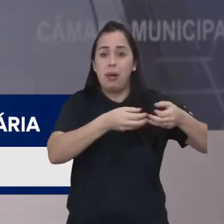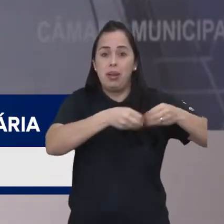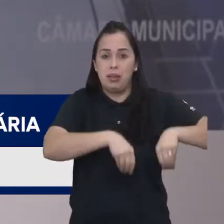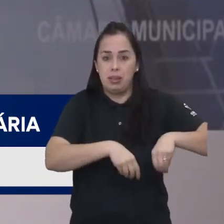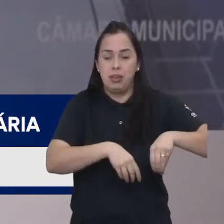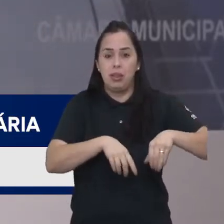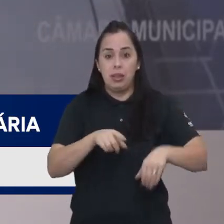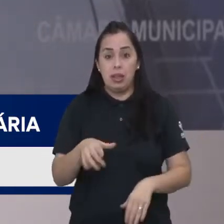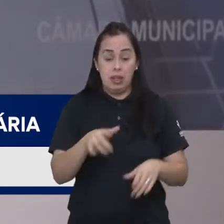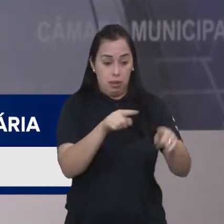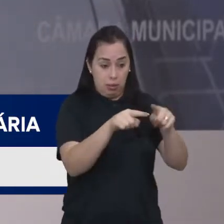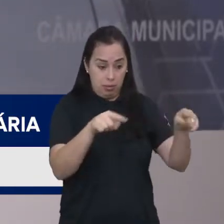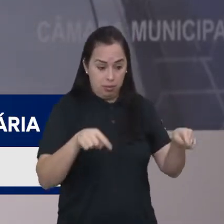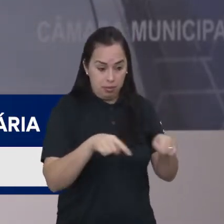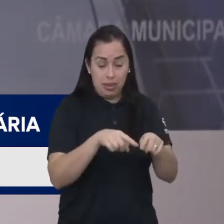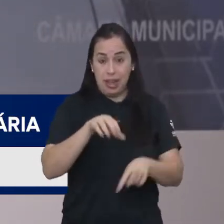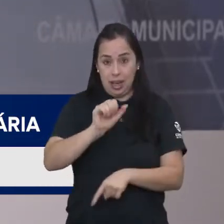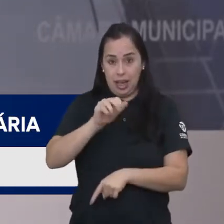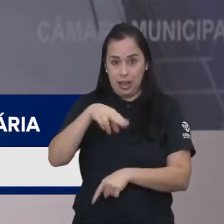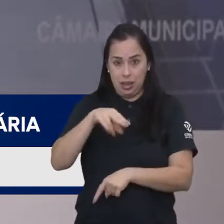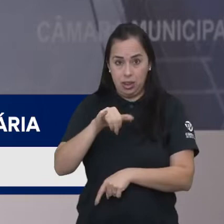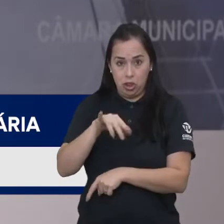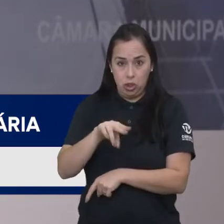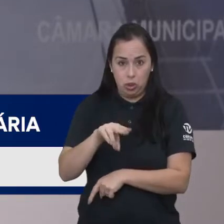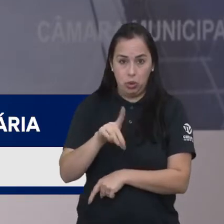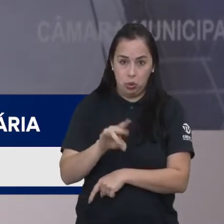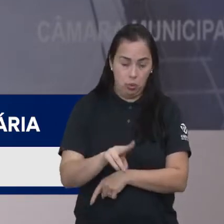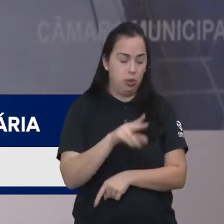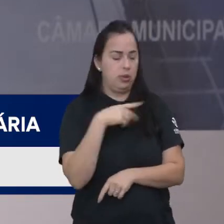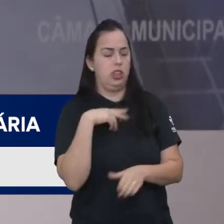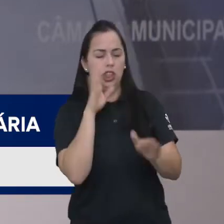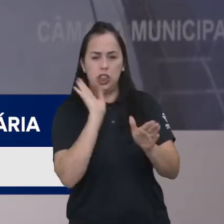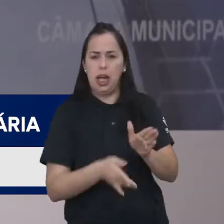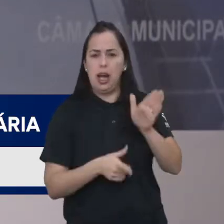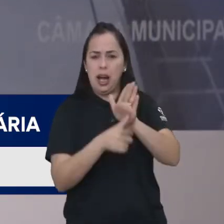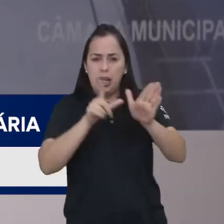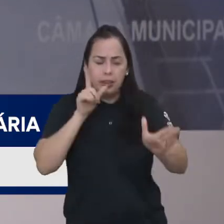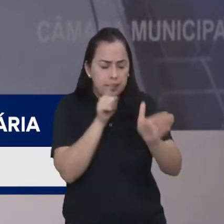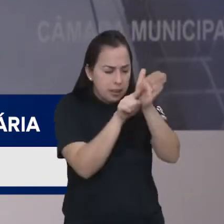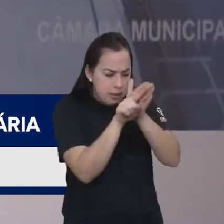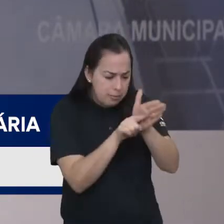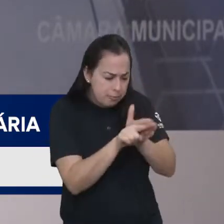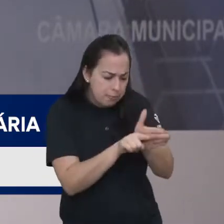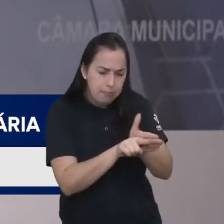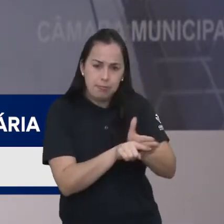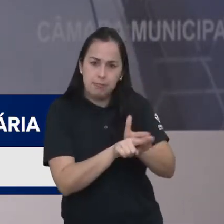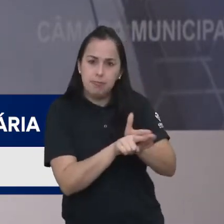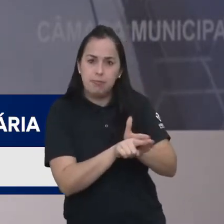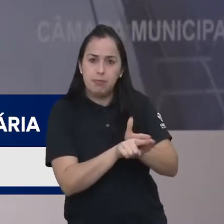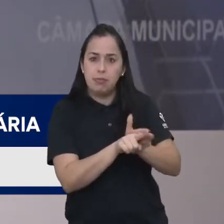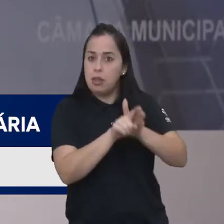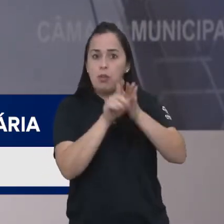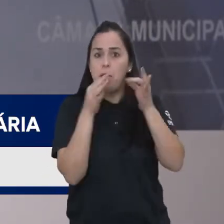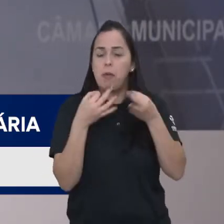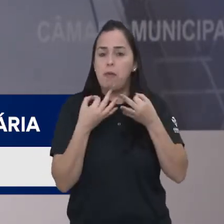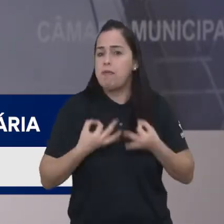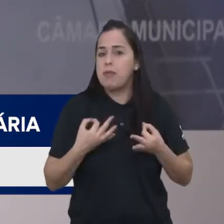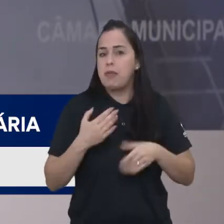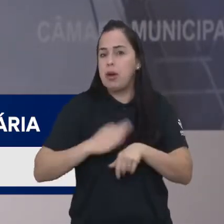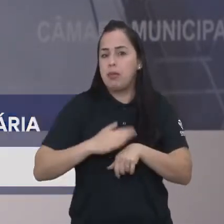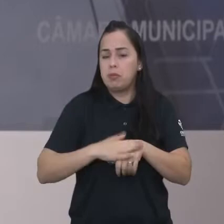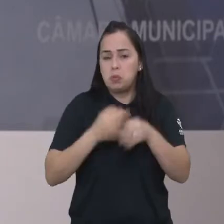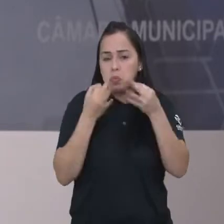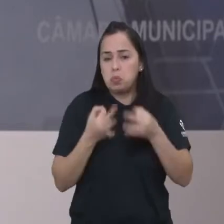exemplo, foram feitas sondagens, então eles não estão chutando, eles fizeram sondagens, fizeram testes fora de campo, então foi coisa muito bem feita.